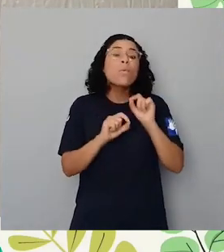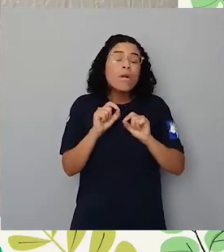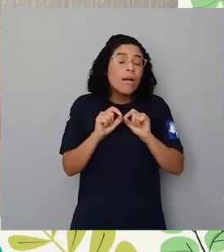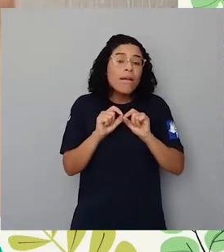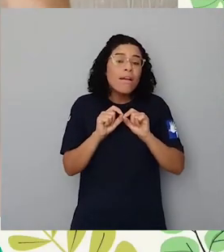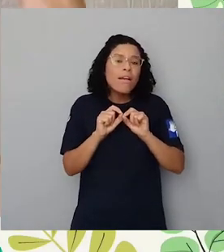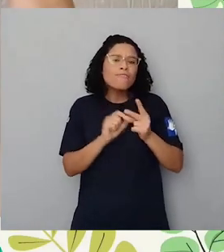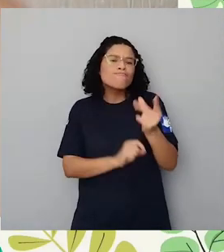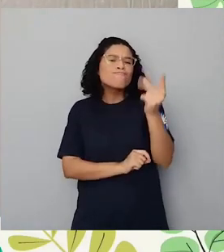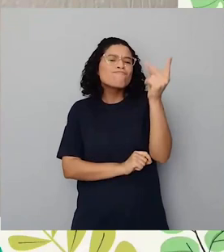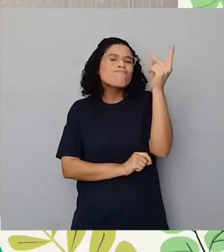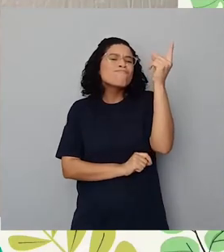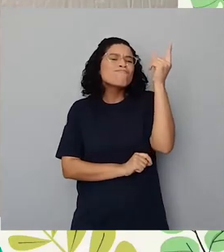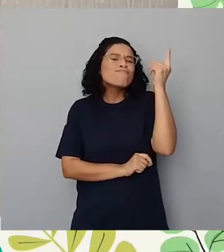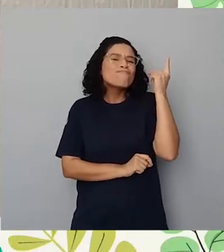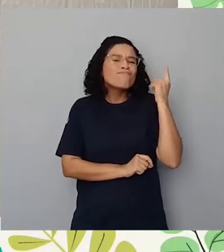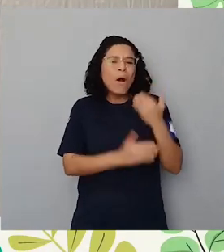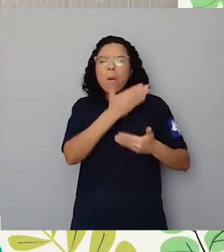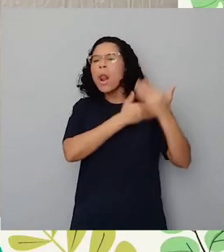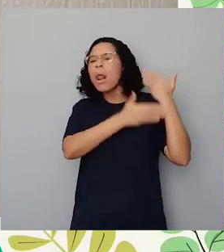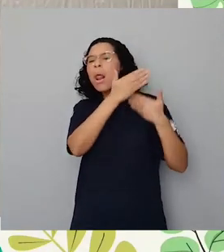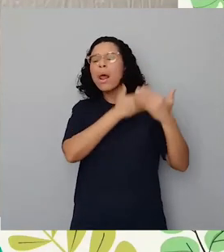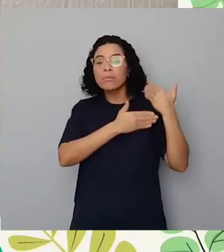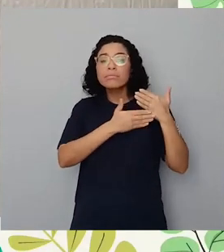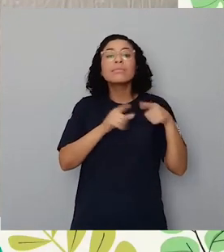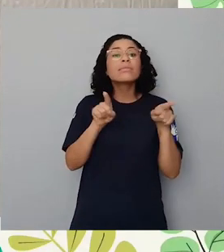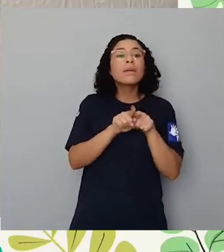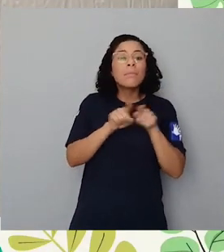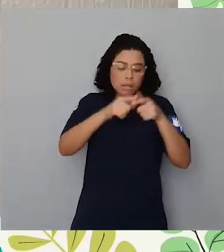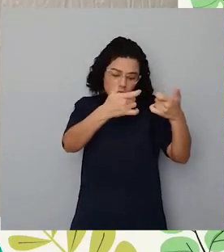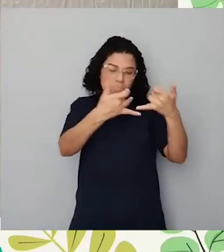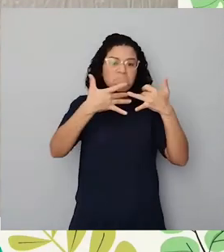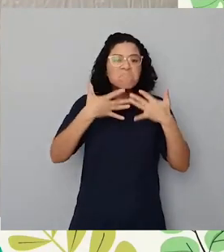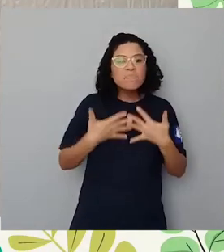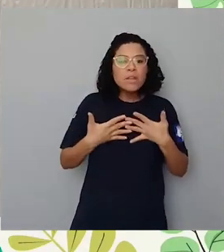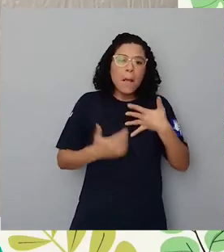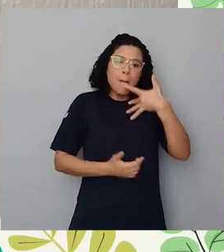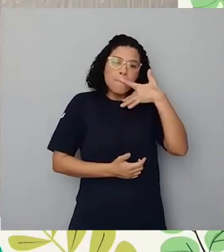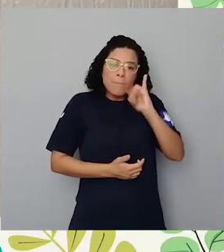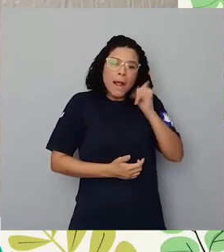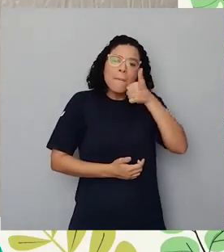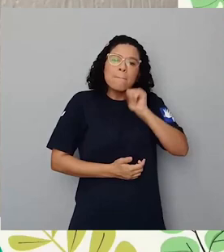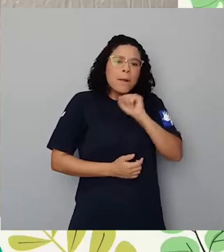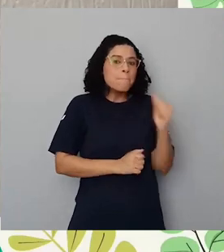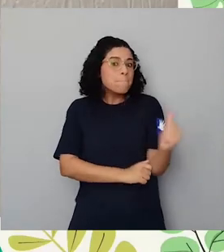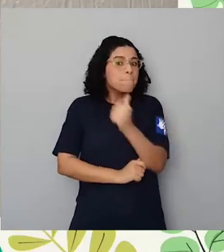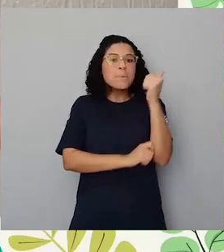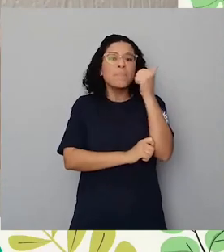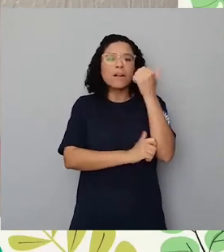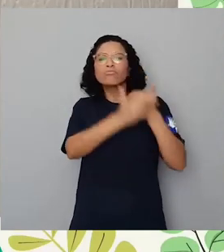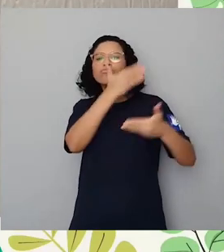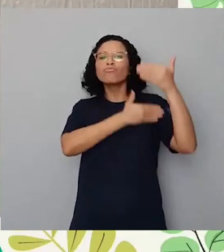falam de muito antigamente. Nos falam dos nossos primeiros pais, nossos antepassados, os